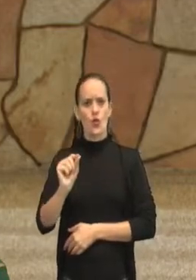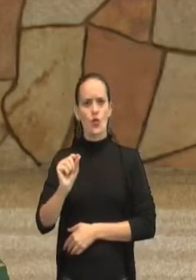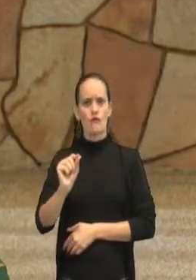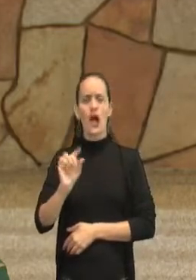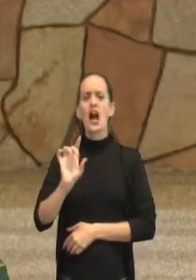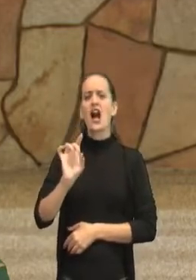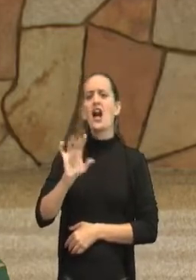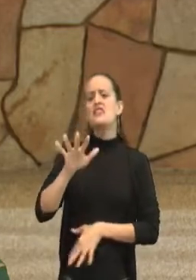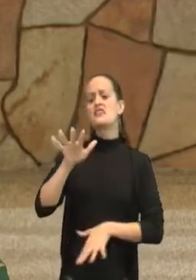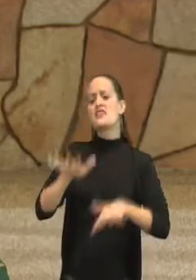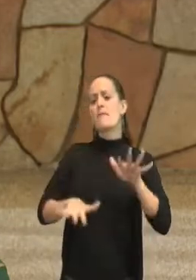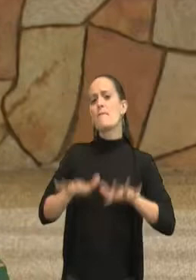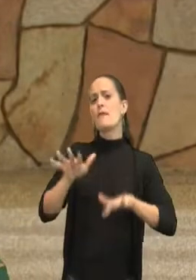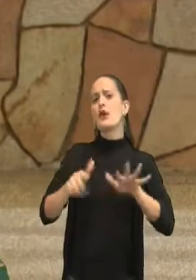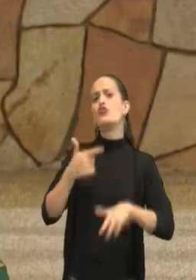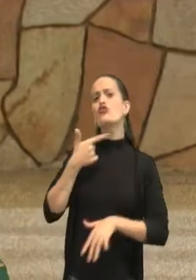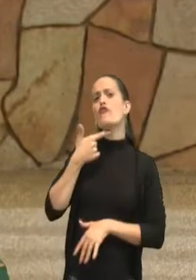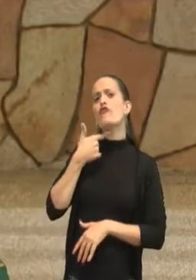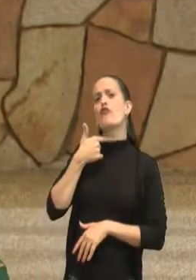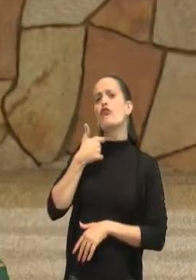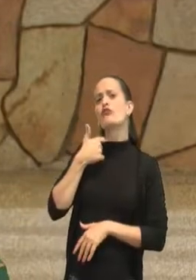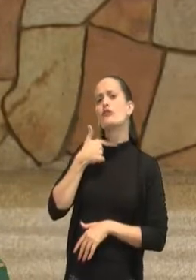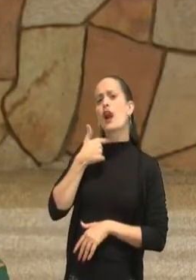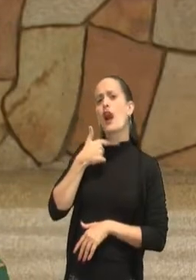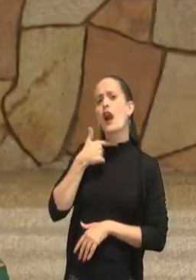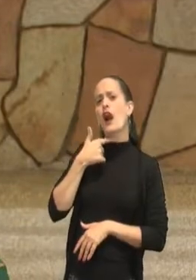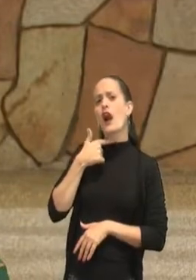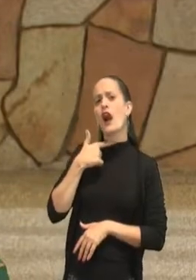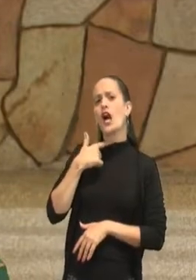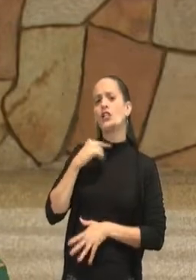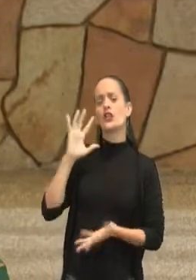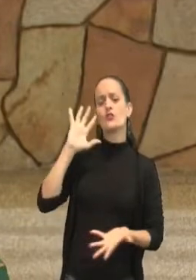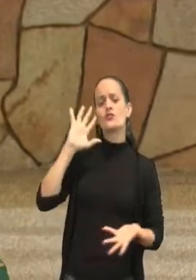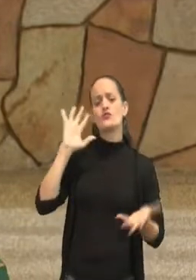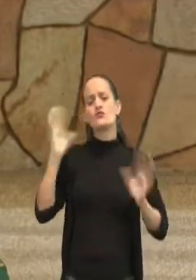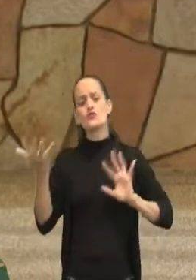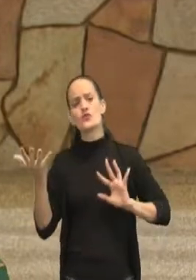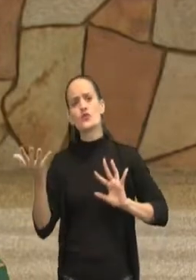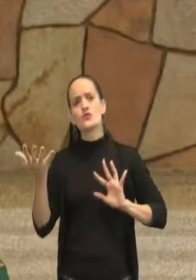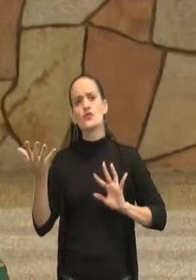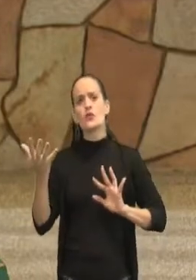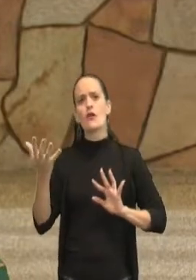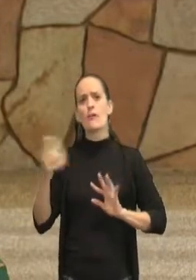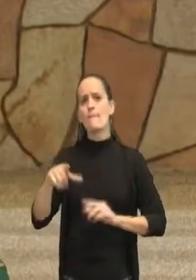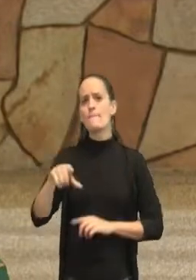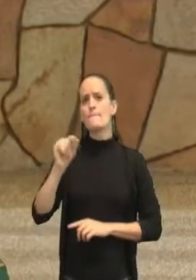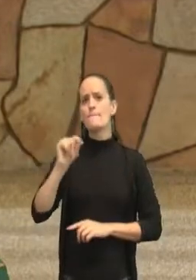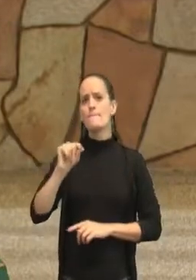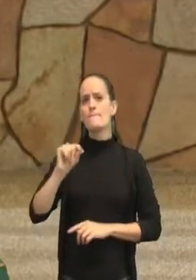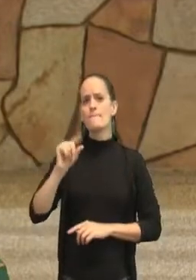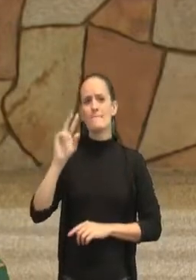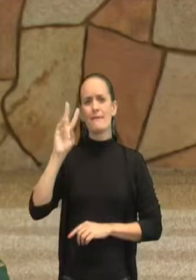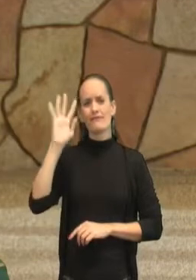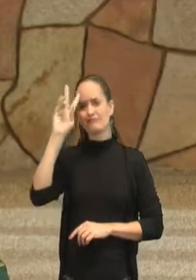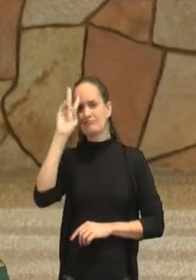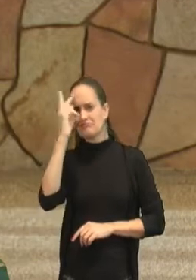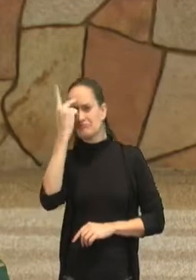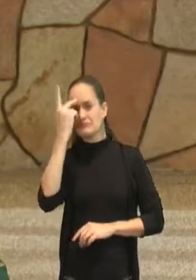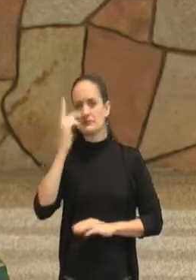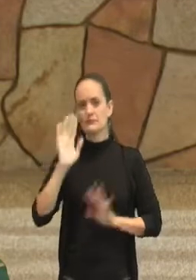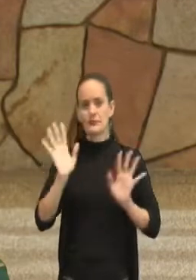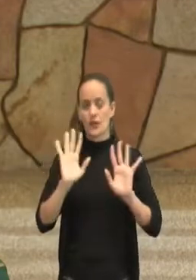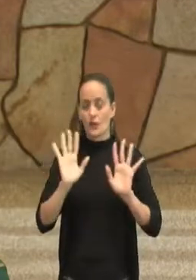uma vontade que pode mudar de um dia para o outro, de uma hora para outra. O próprio Deus estabeleceu